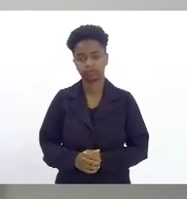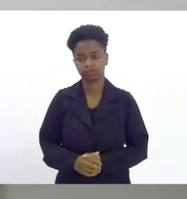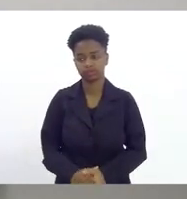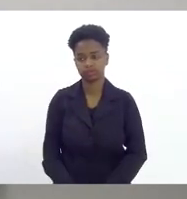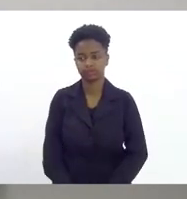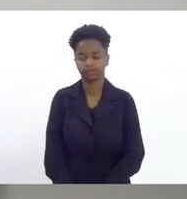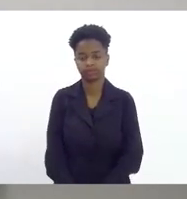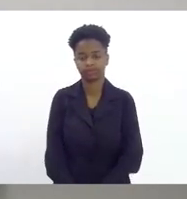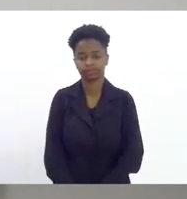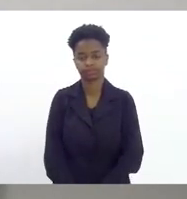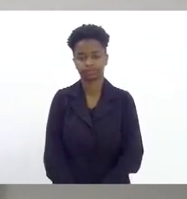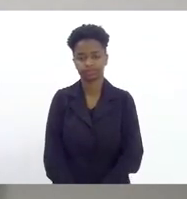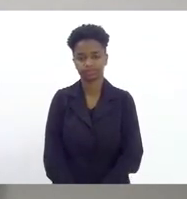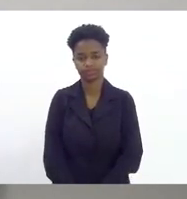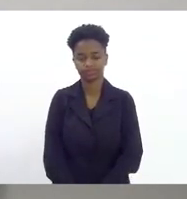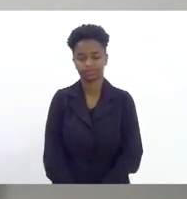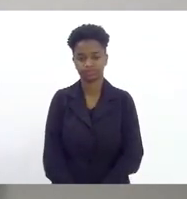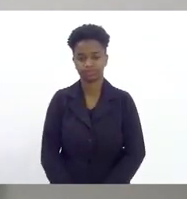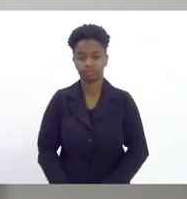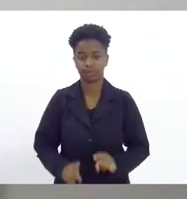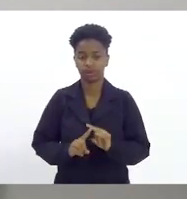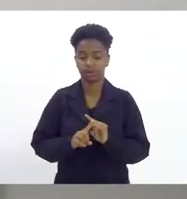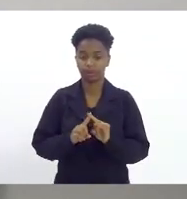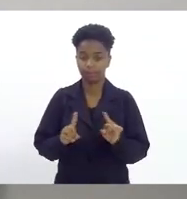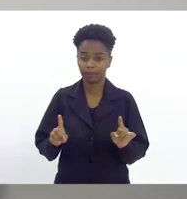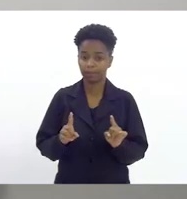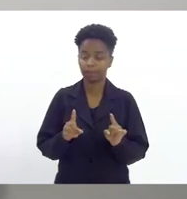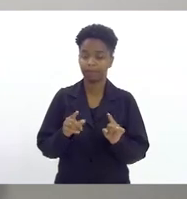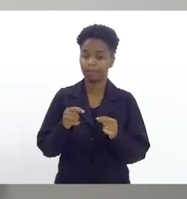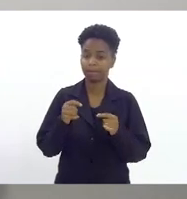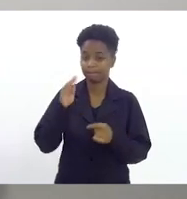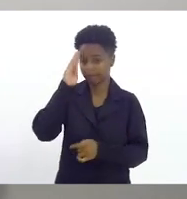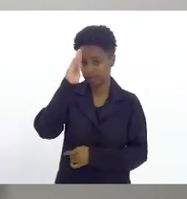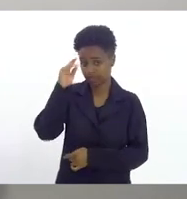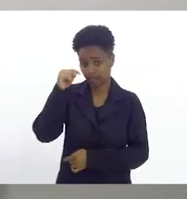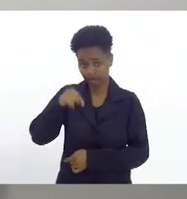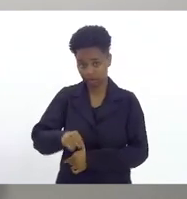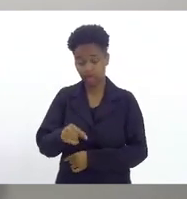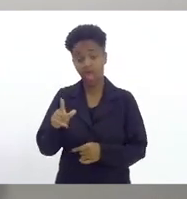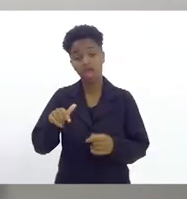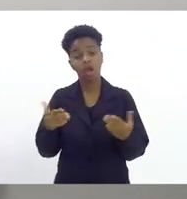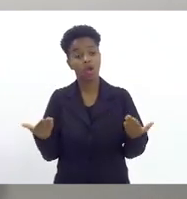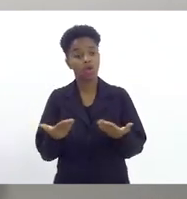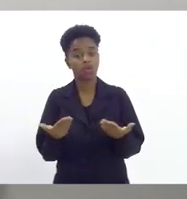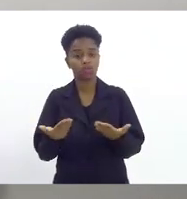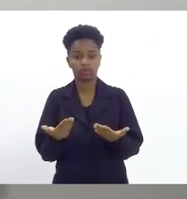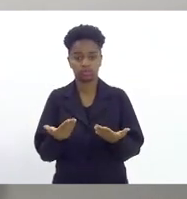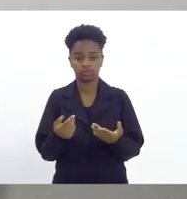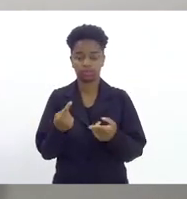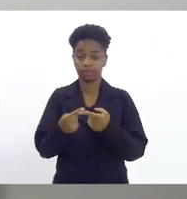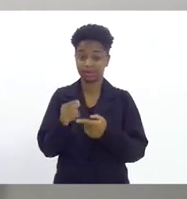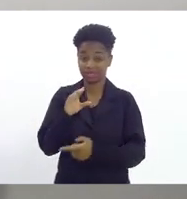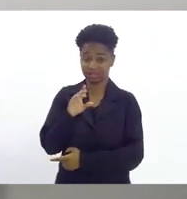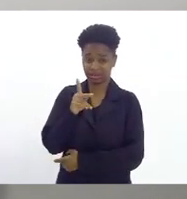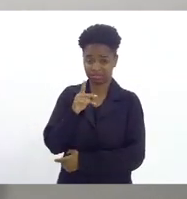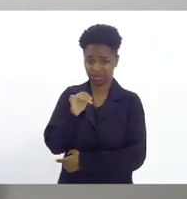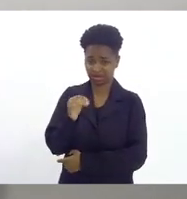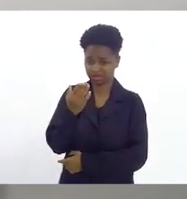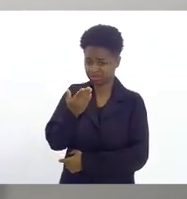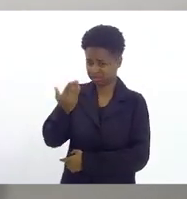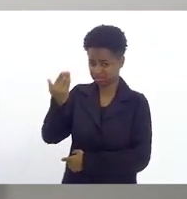mas que o principal para nós aqui é o momento que estamos hoje porque aquela CPI lá atrás